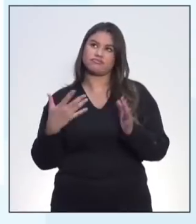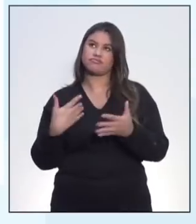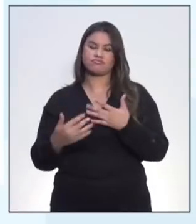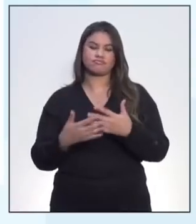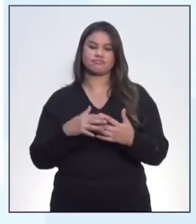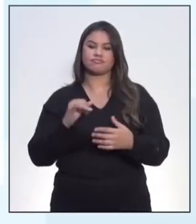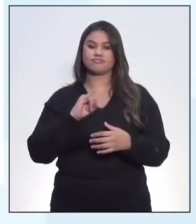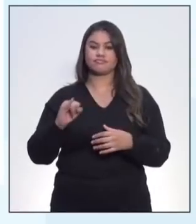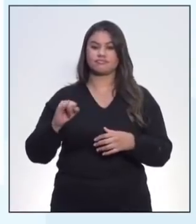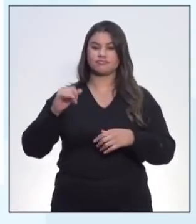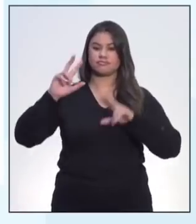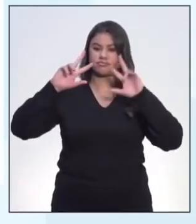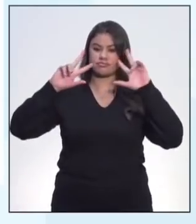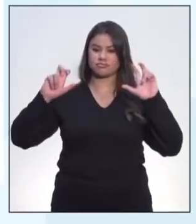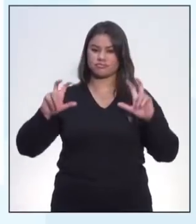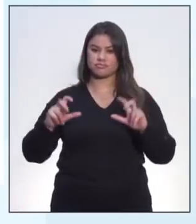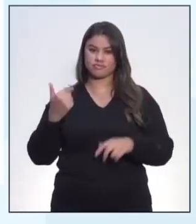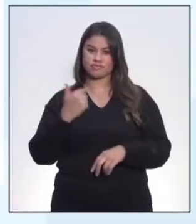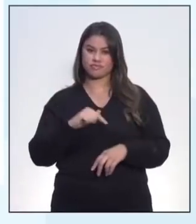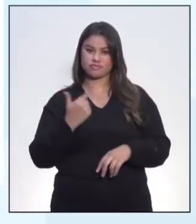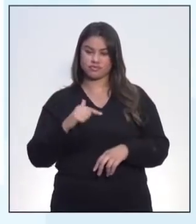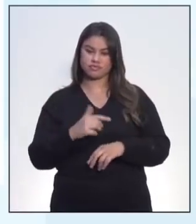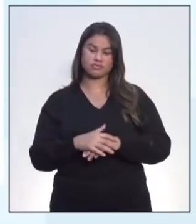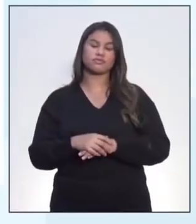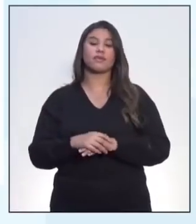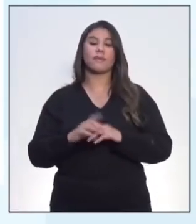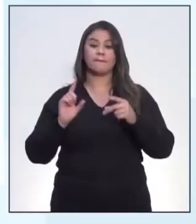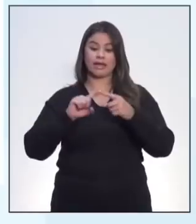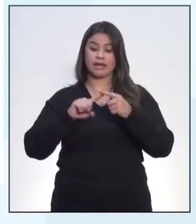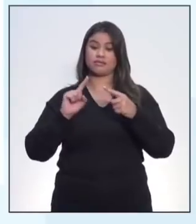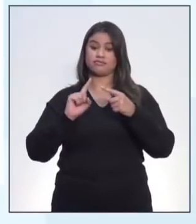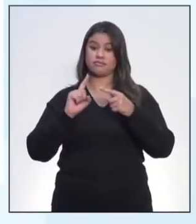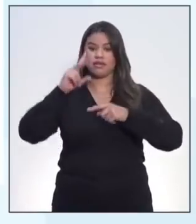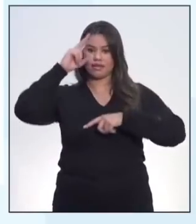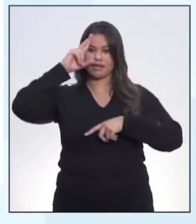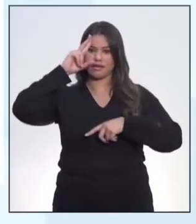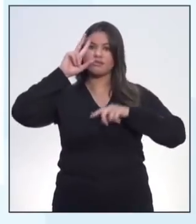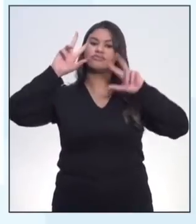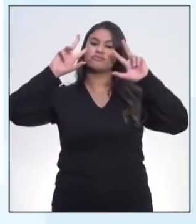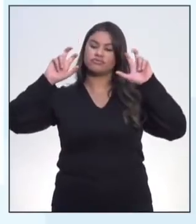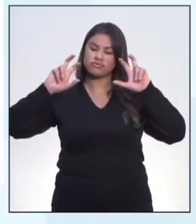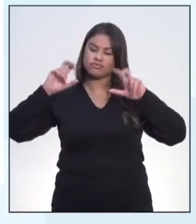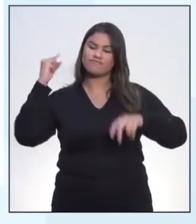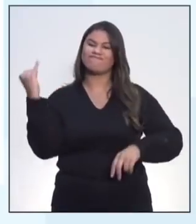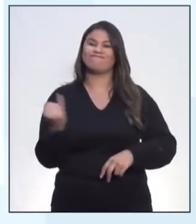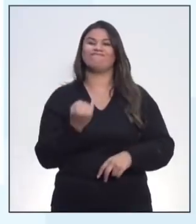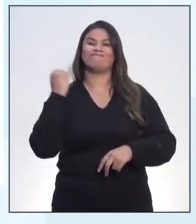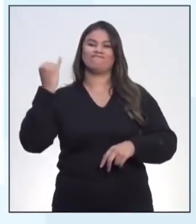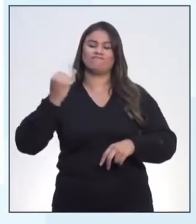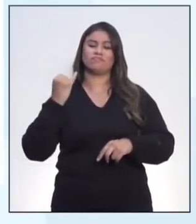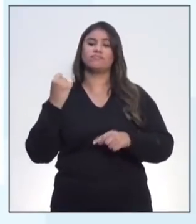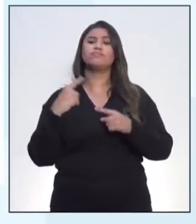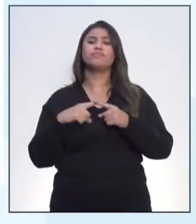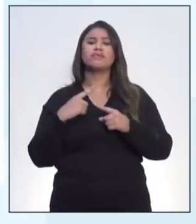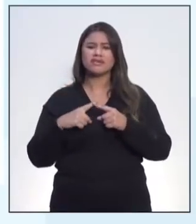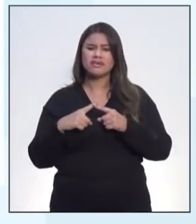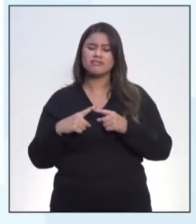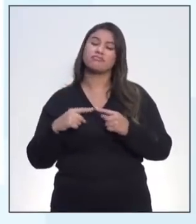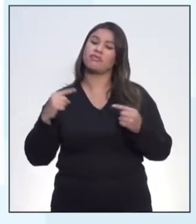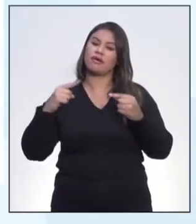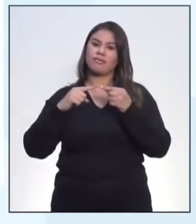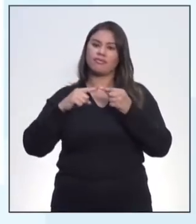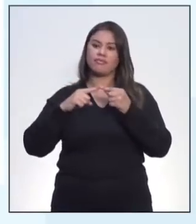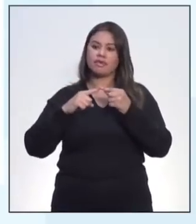o título, e a gente trabalhou essa questão, né, do título, é extremamente importante, porque o título ele resume o que você vai